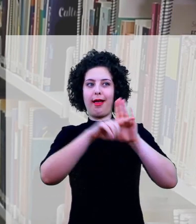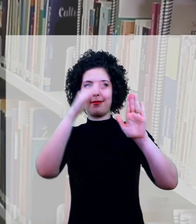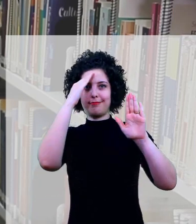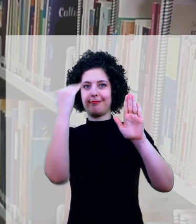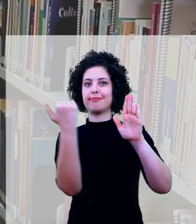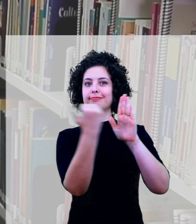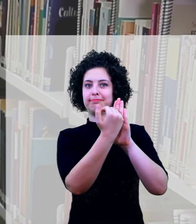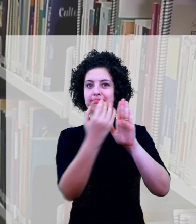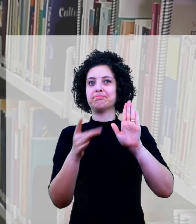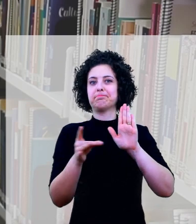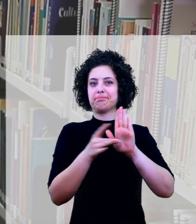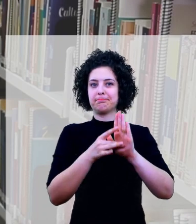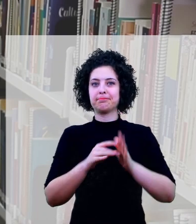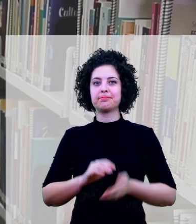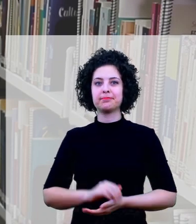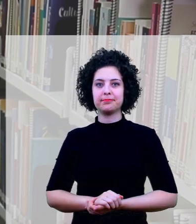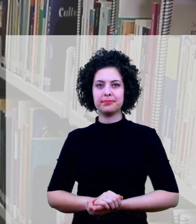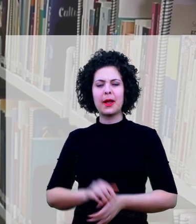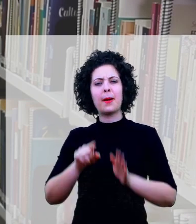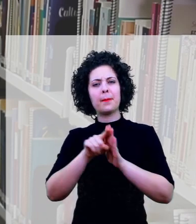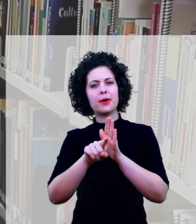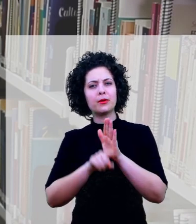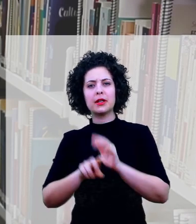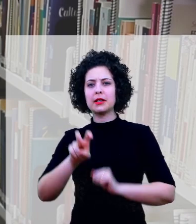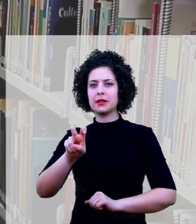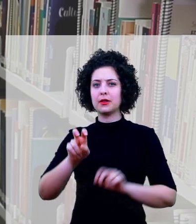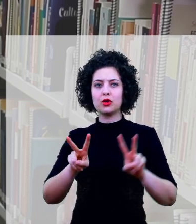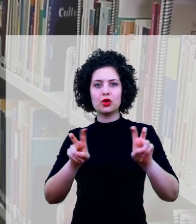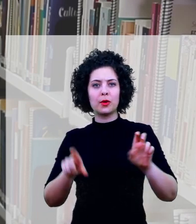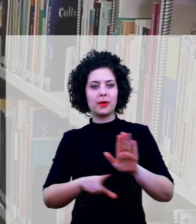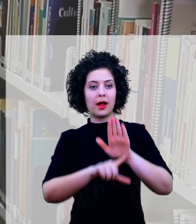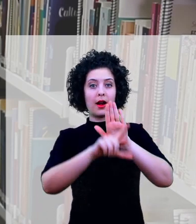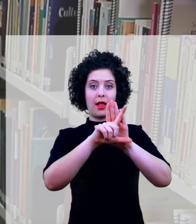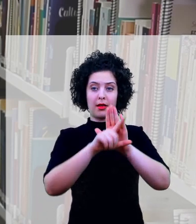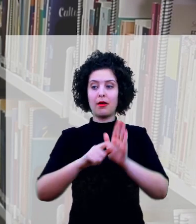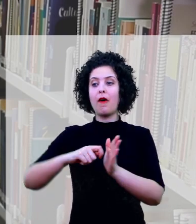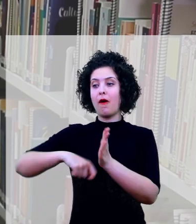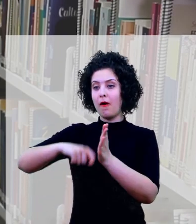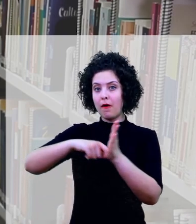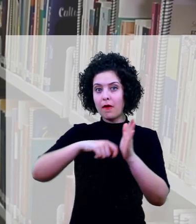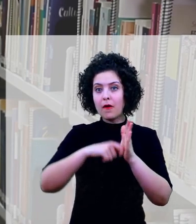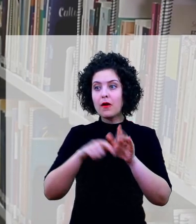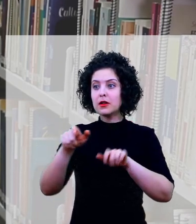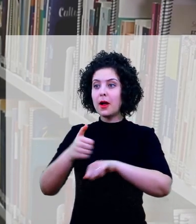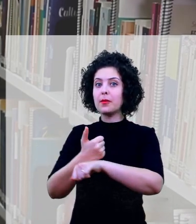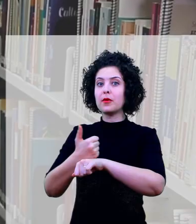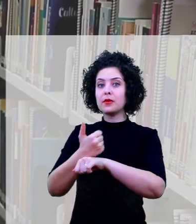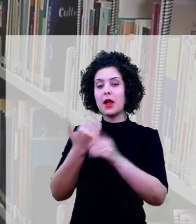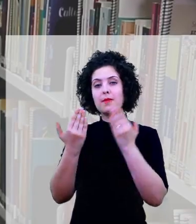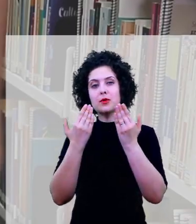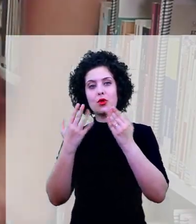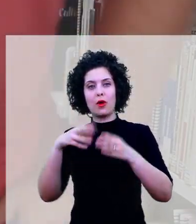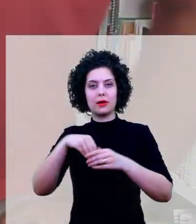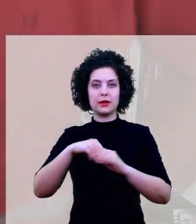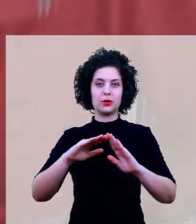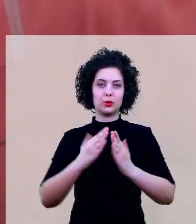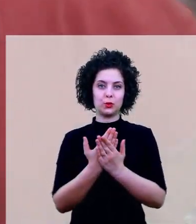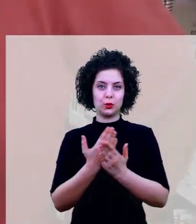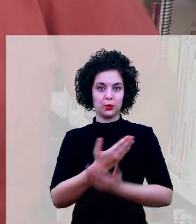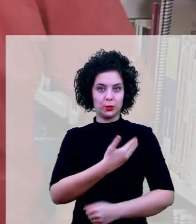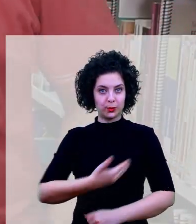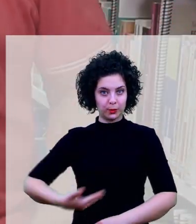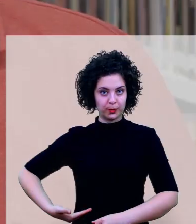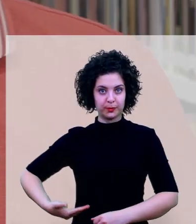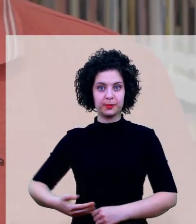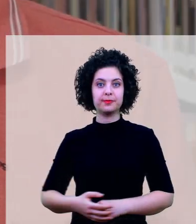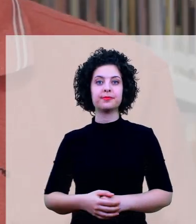5 perguntas sobre a lei para a contratação de psicólogos nas escolas públicas. Um homem grisalho com uma camisa polo rosa se senta em uma cadeira